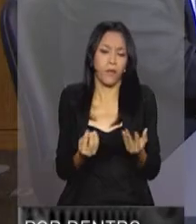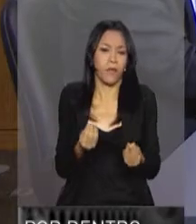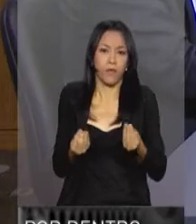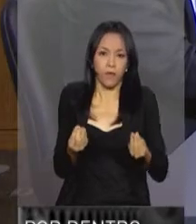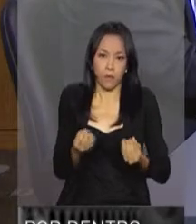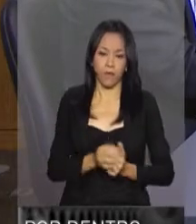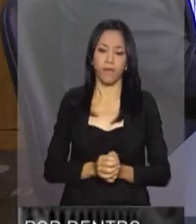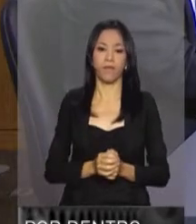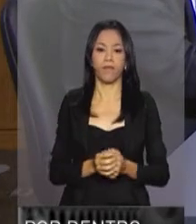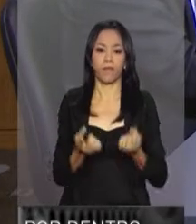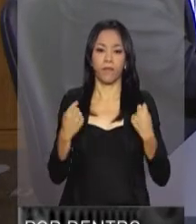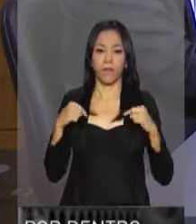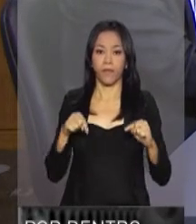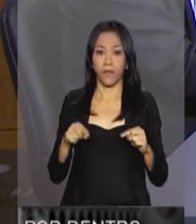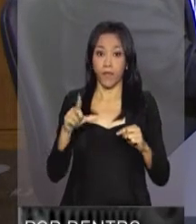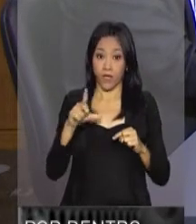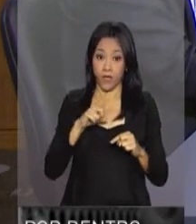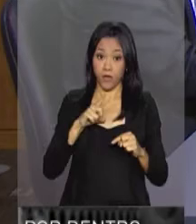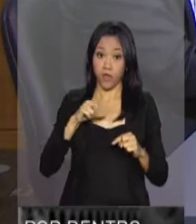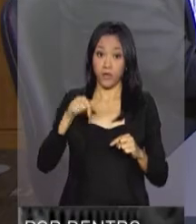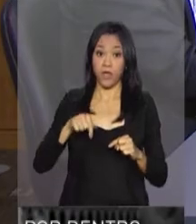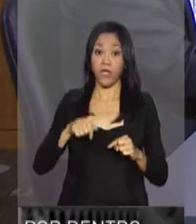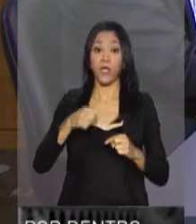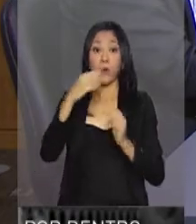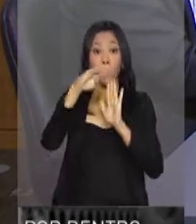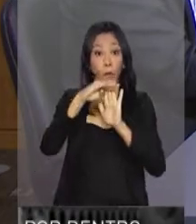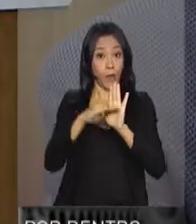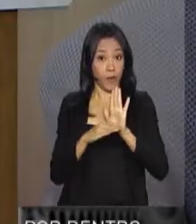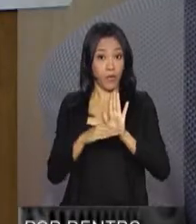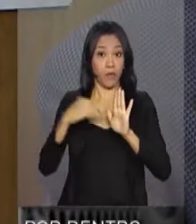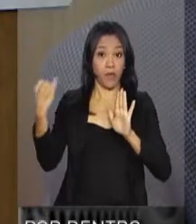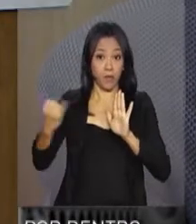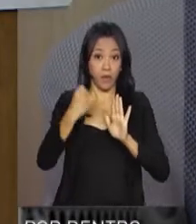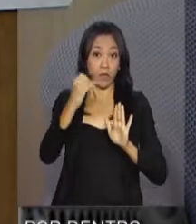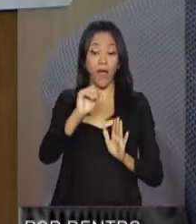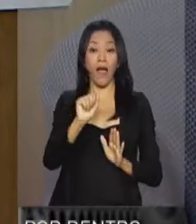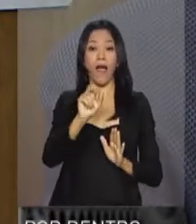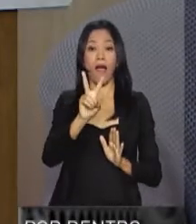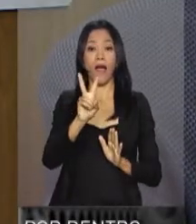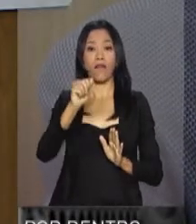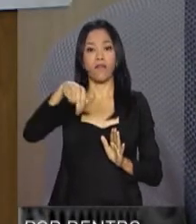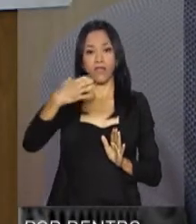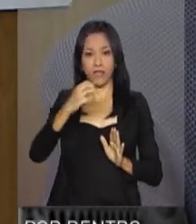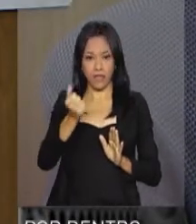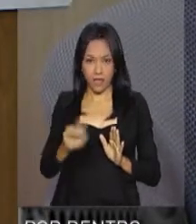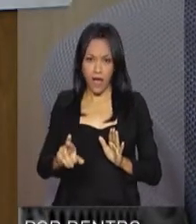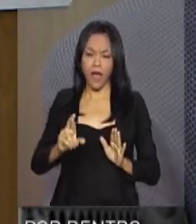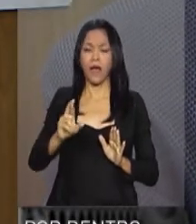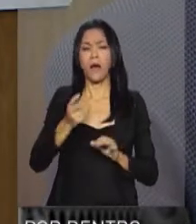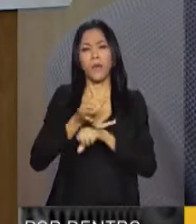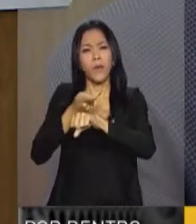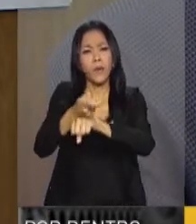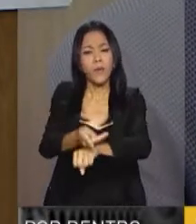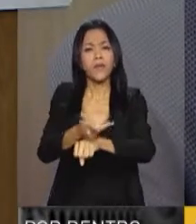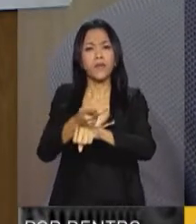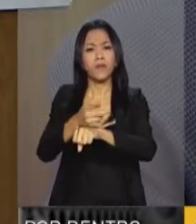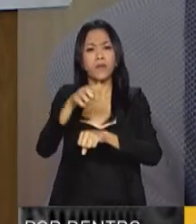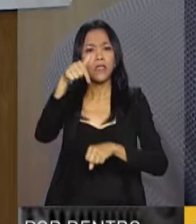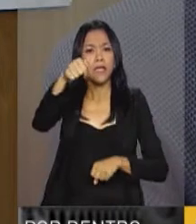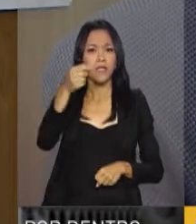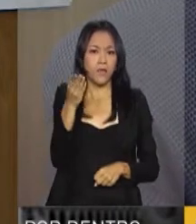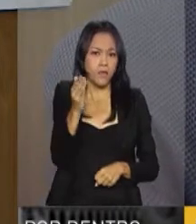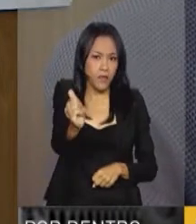com um programa importantíssimo que ao avançar saneamento buscando investir aproximadamente 7